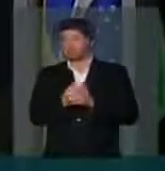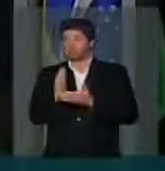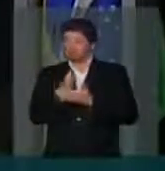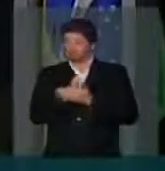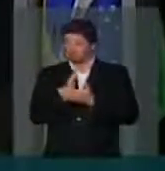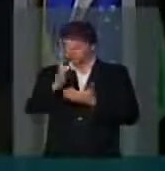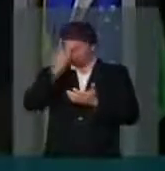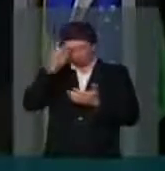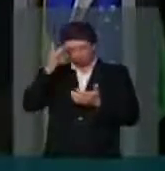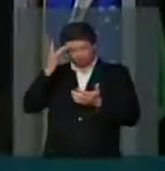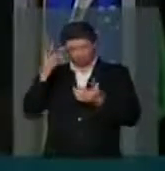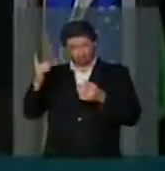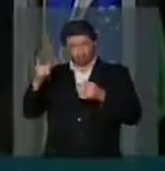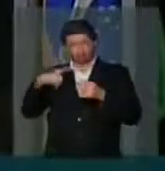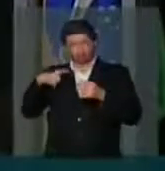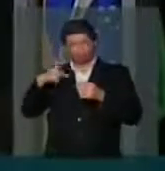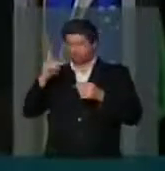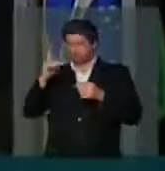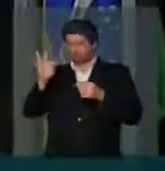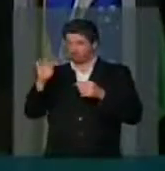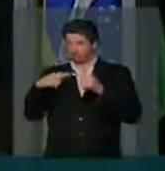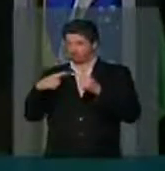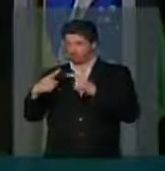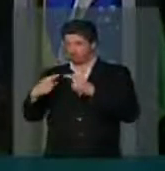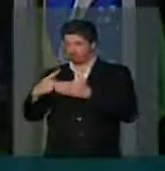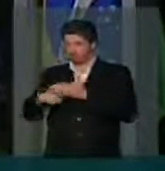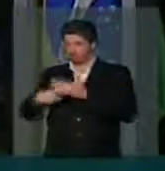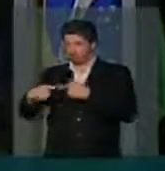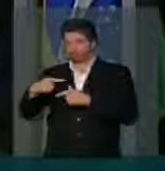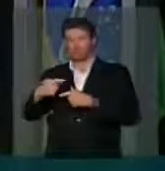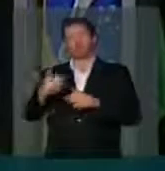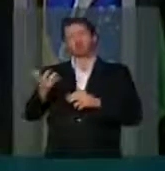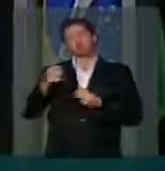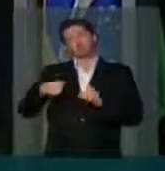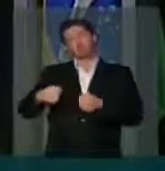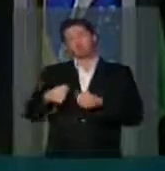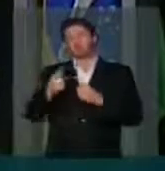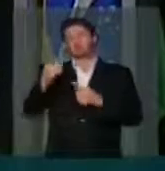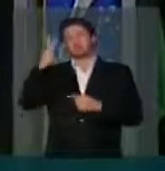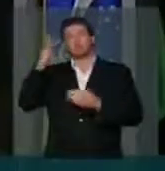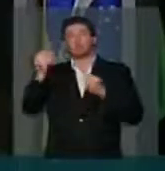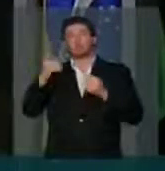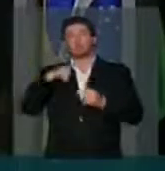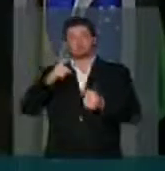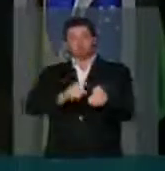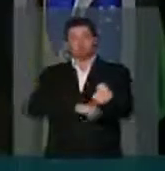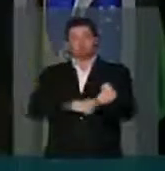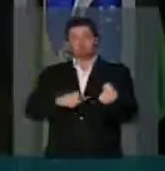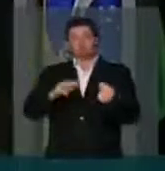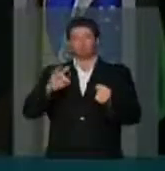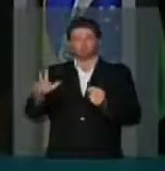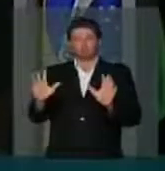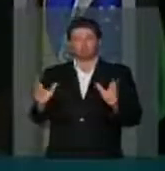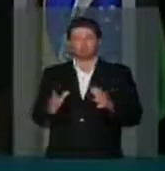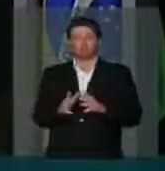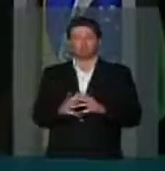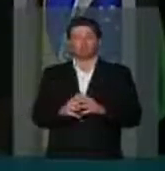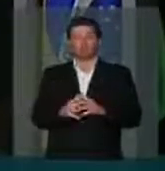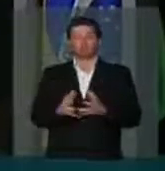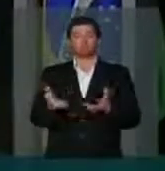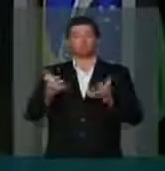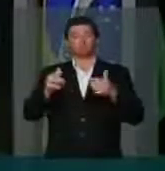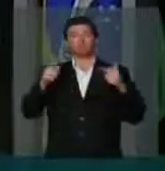pessoas ligadas ao Partido dos Trabalhadores, é claro, querem defender, não sabem nem como, estão todos estressados, e ainda eles